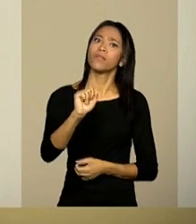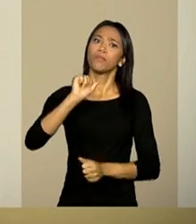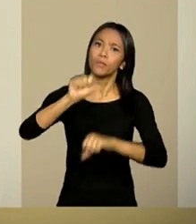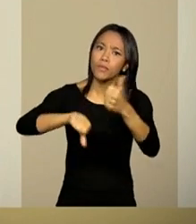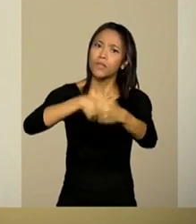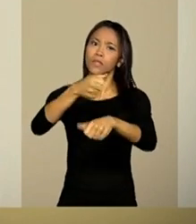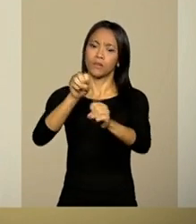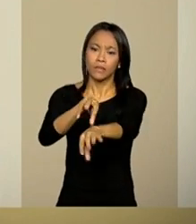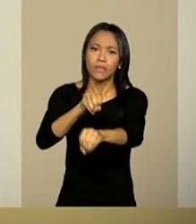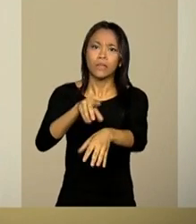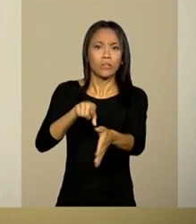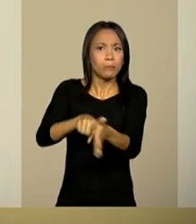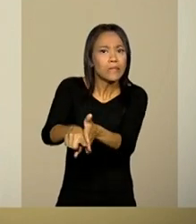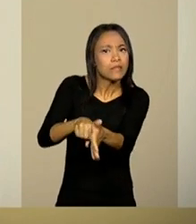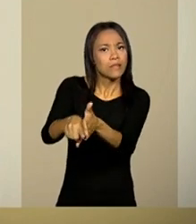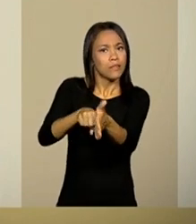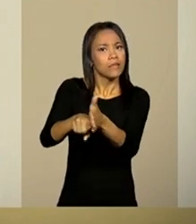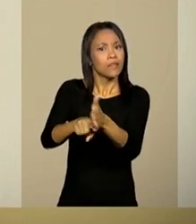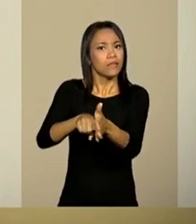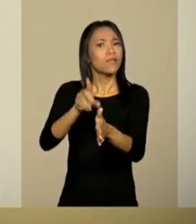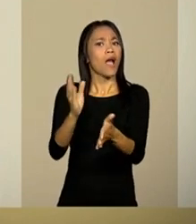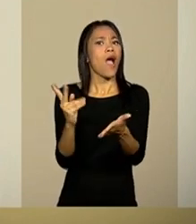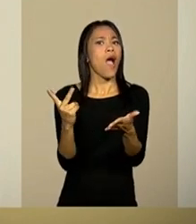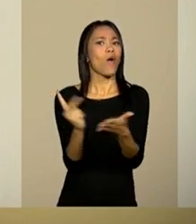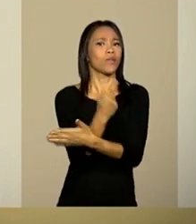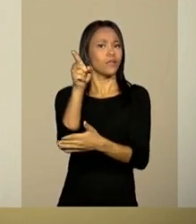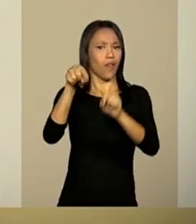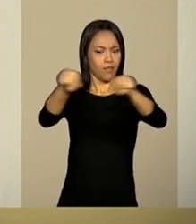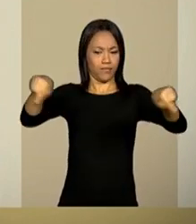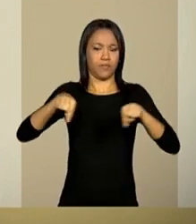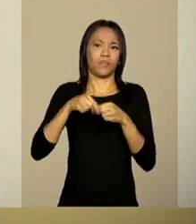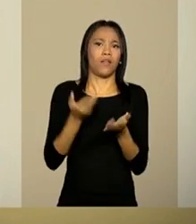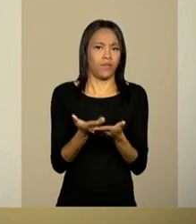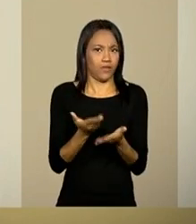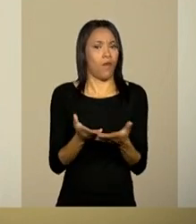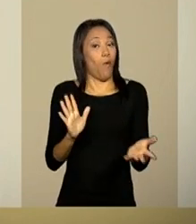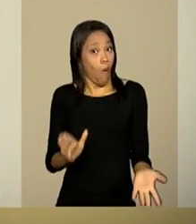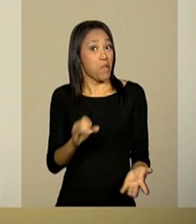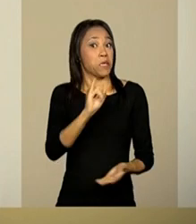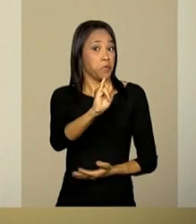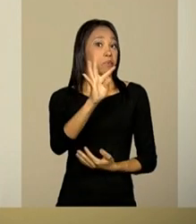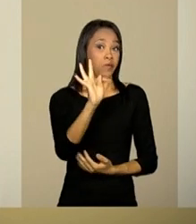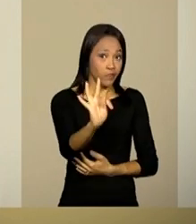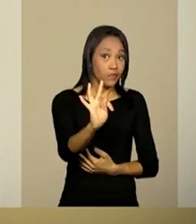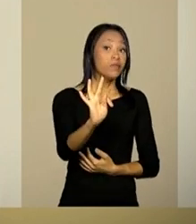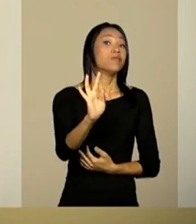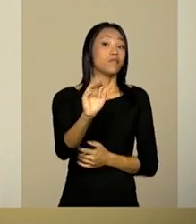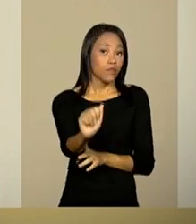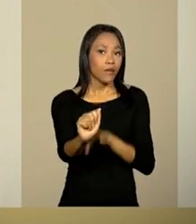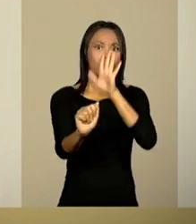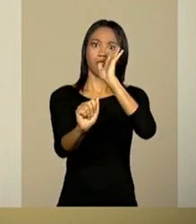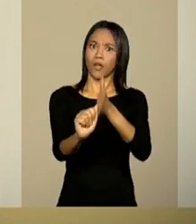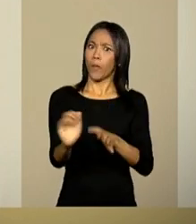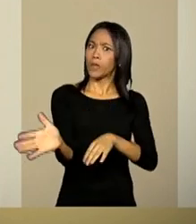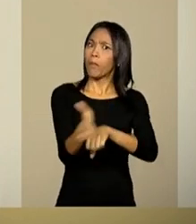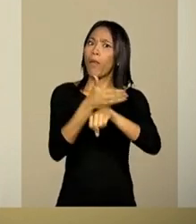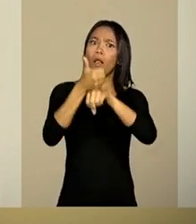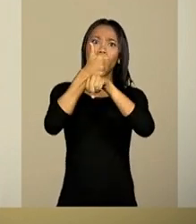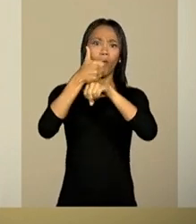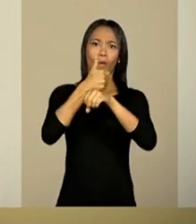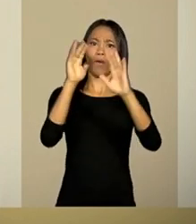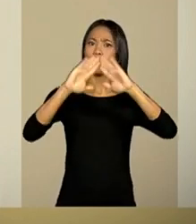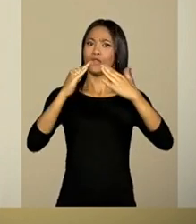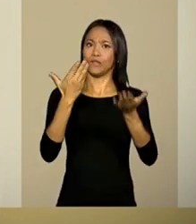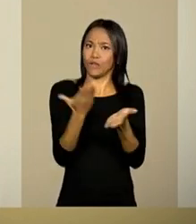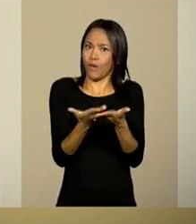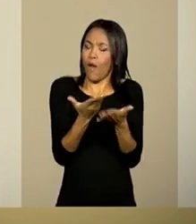e na pesquisa que eles têm na sala de aula e olha Luciano que o ITA já é uma das nossas melhores escolas de